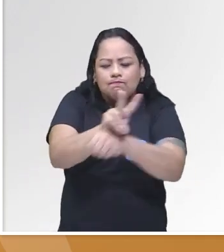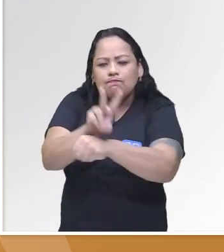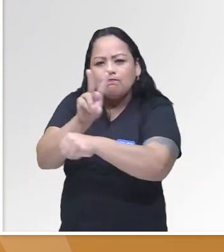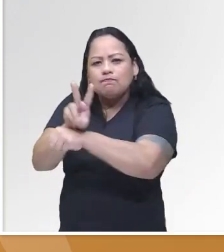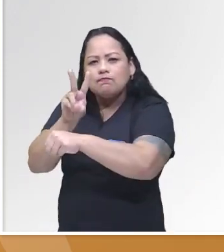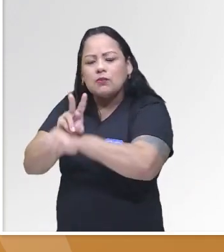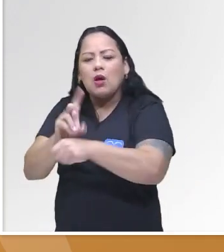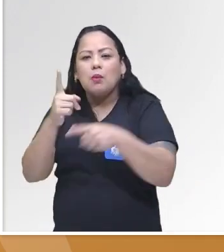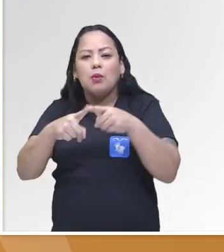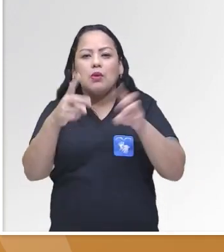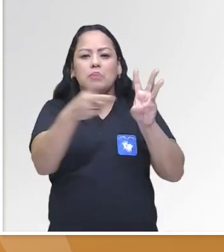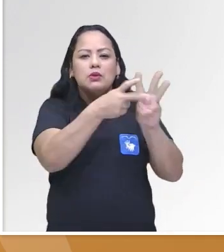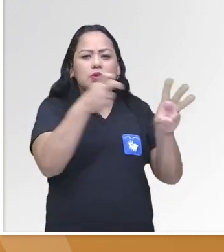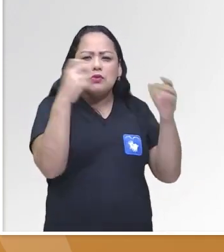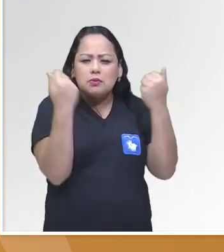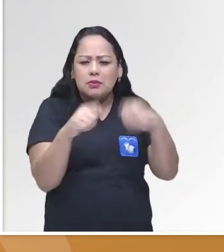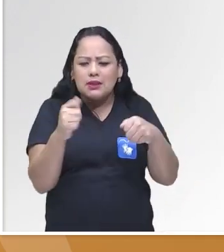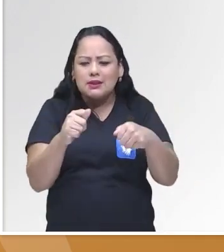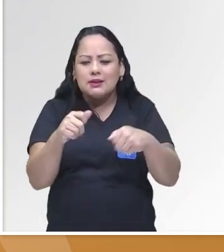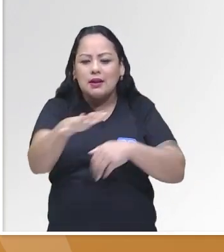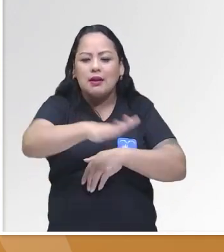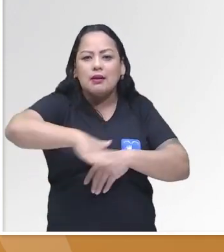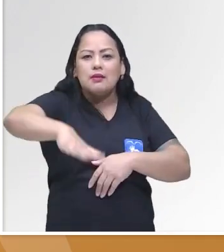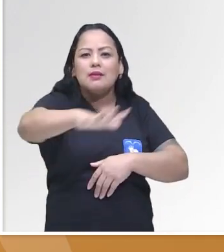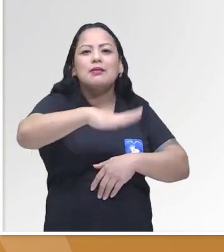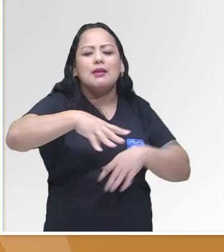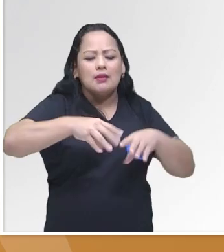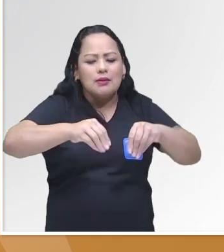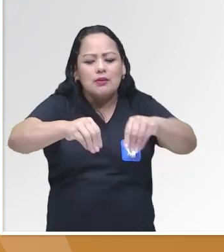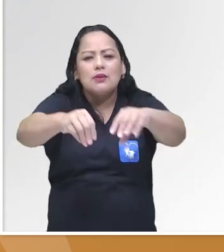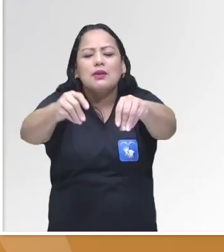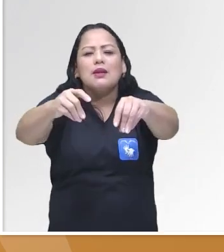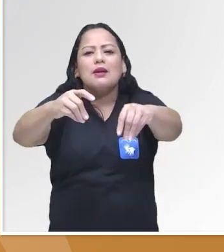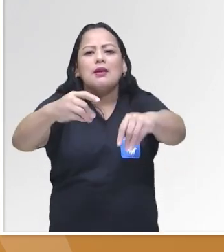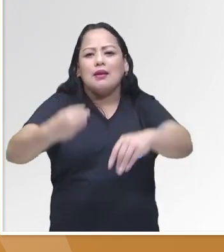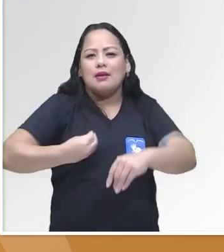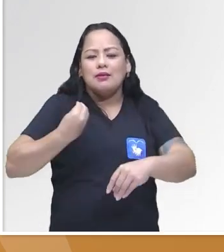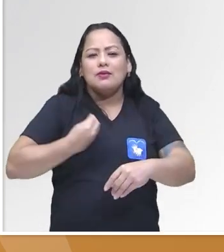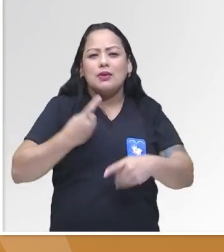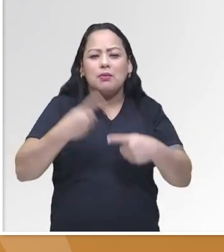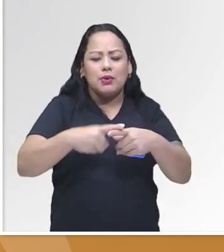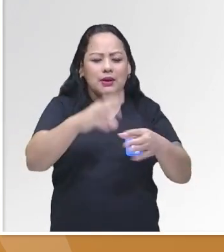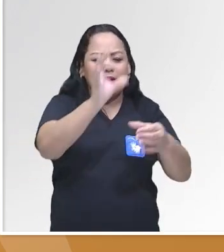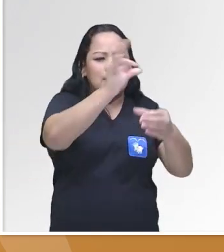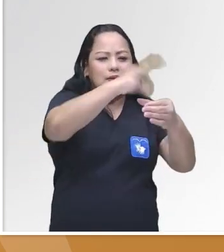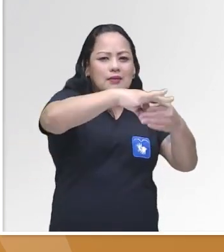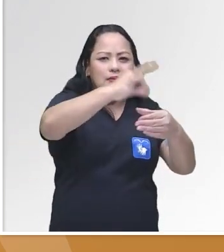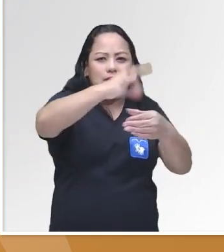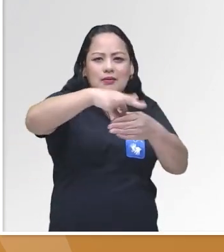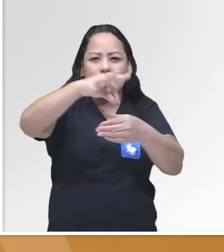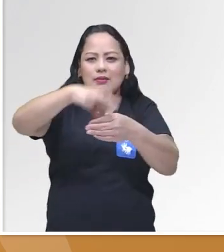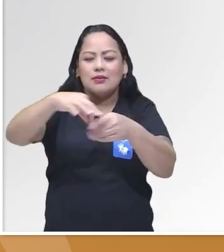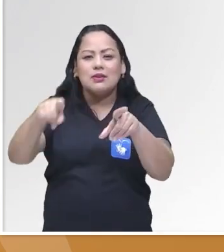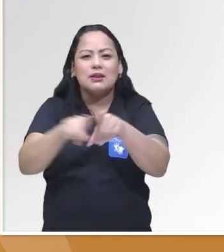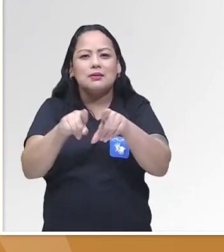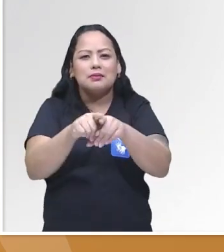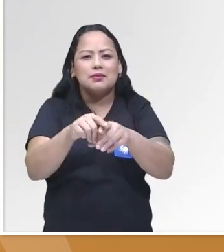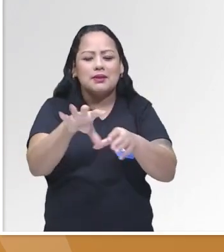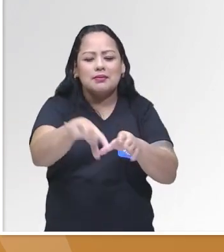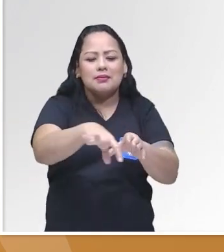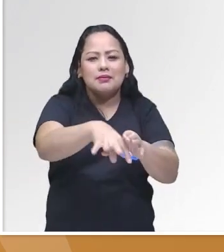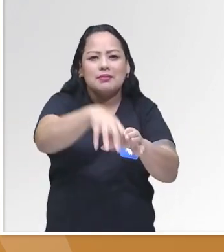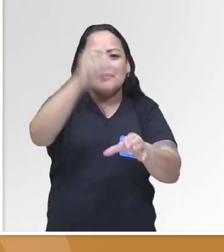eles precisam da terra para sobreviver. É lá que se planta o alimento, que se colhe o alimento. Ele não